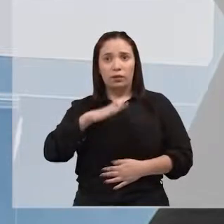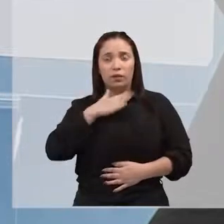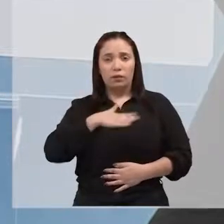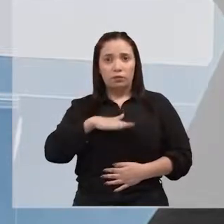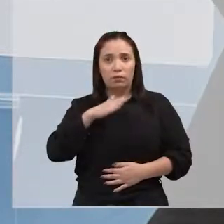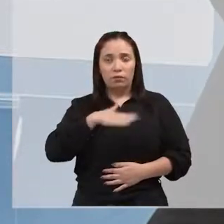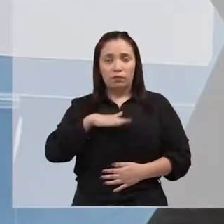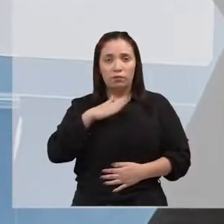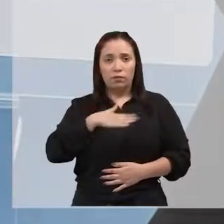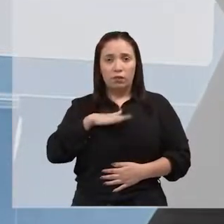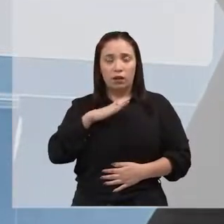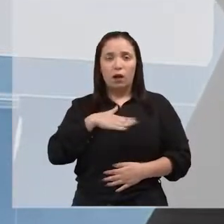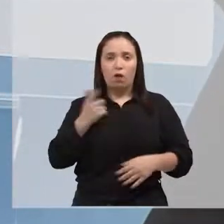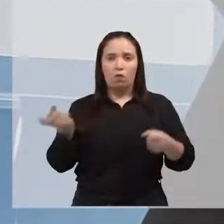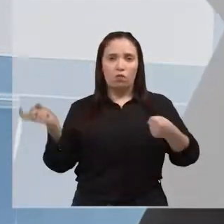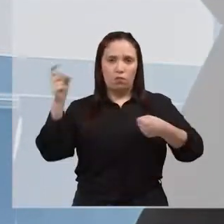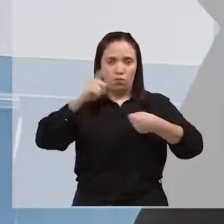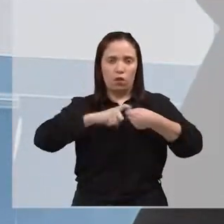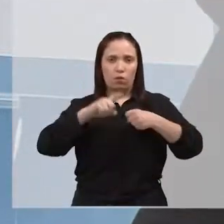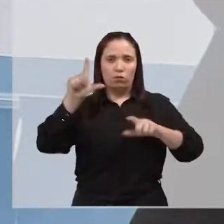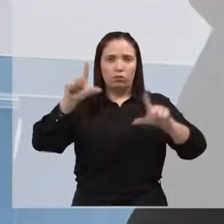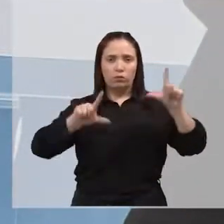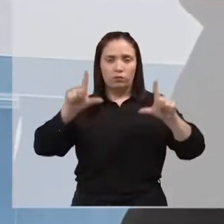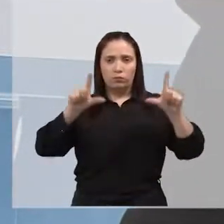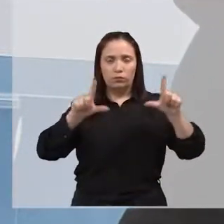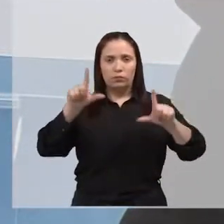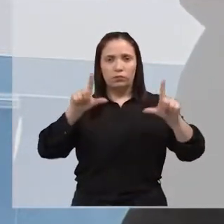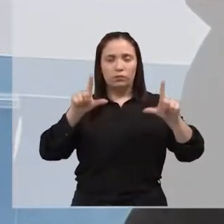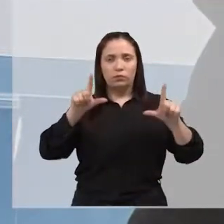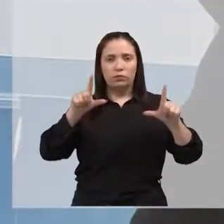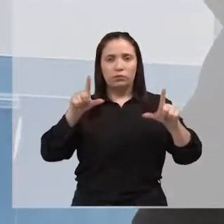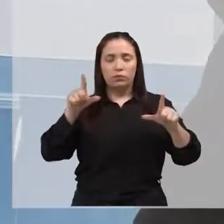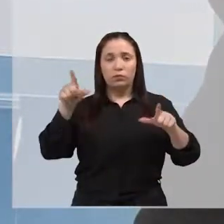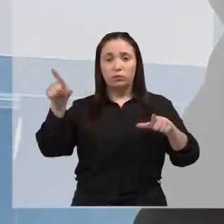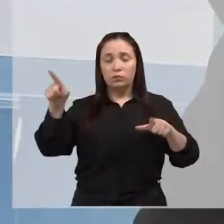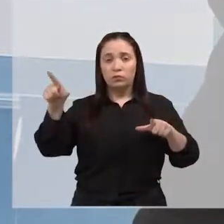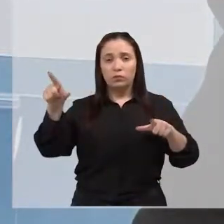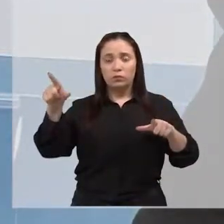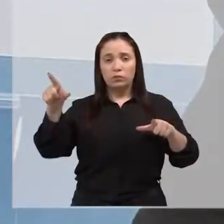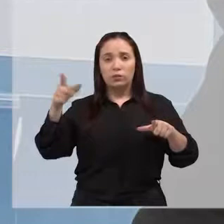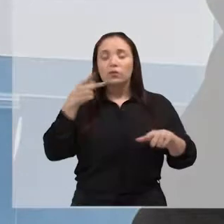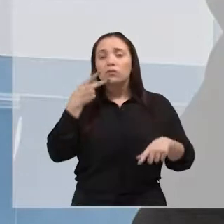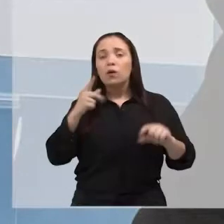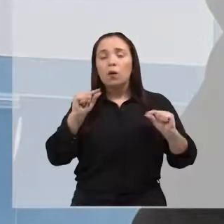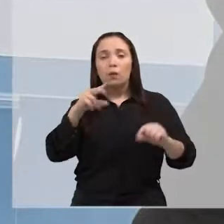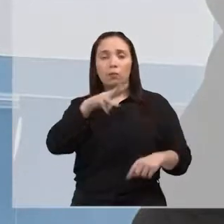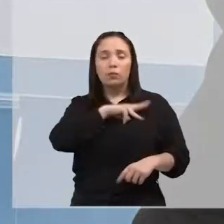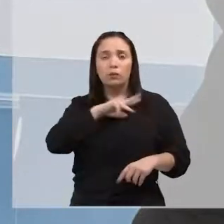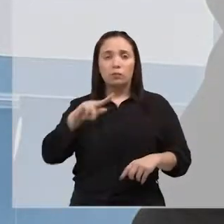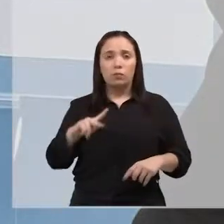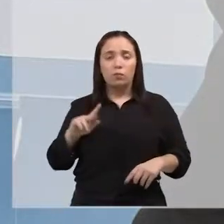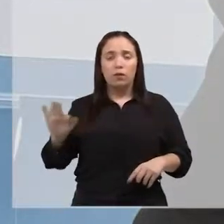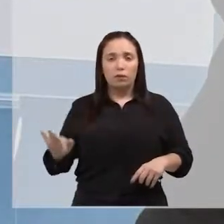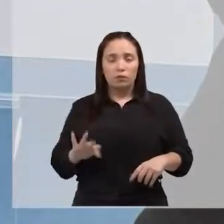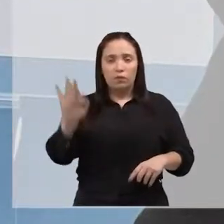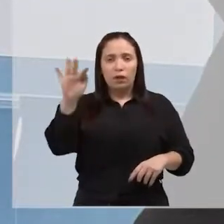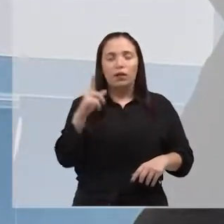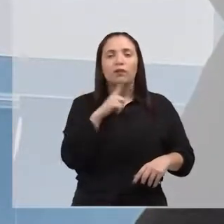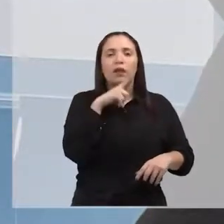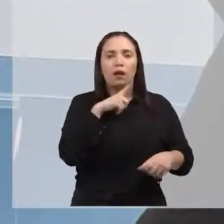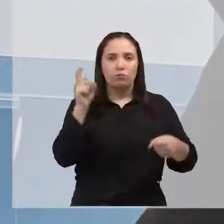avisando aqui, mas eu volto já, Luiz. Qual era a sua intervenção? Pode deixar aqui no ar para o próximo bloco? O Ministério Público Federal ficou ao lado do Moro.